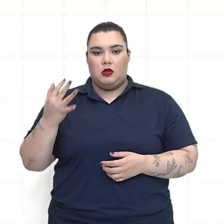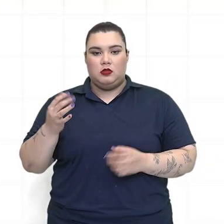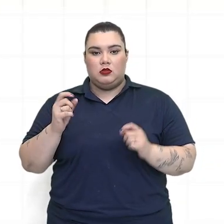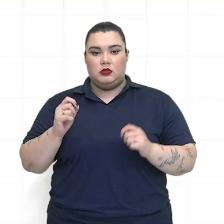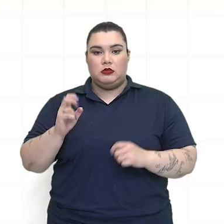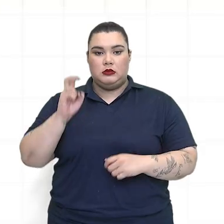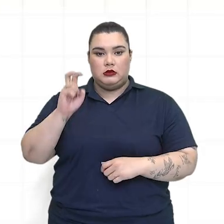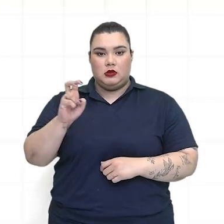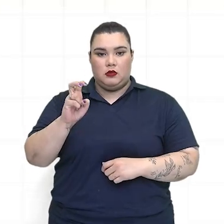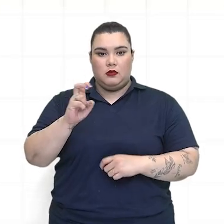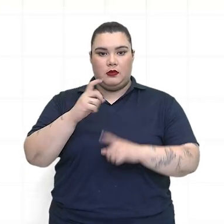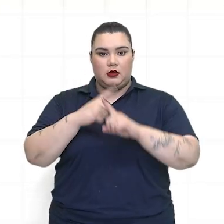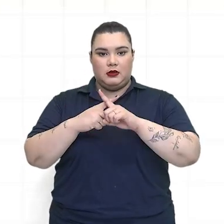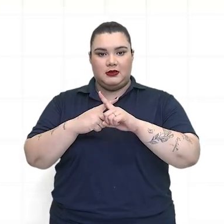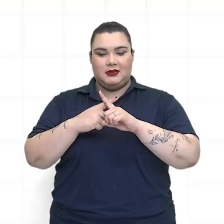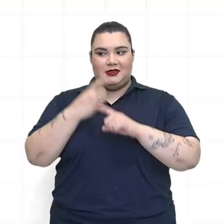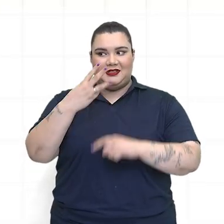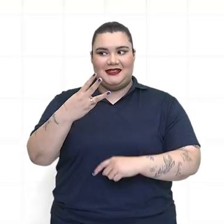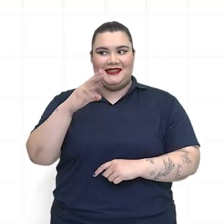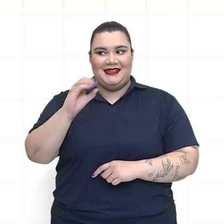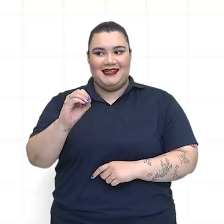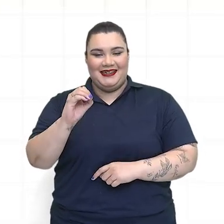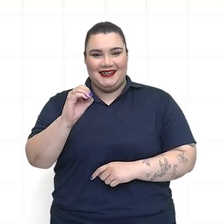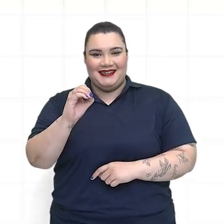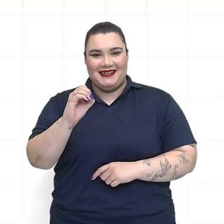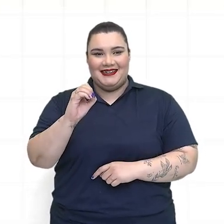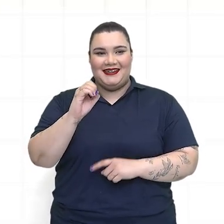igual a 5, né, vezes 30,